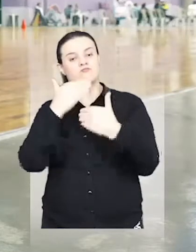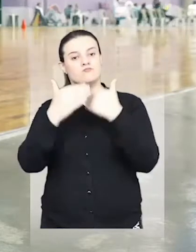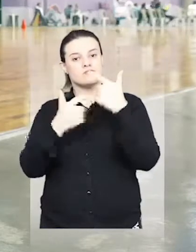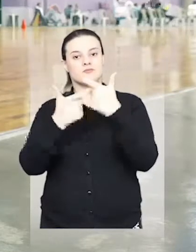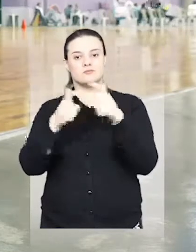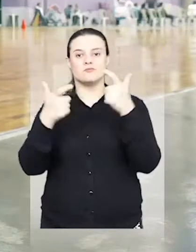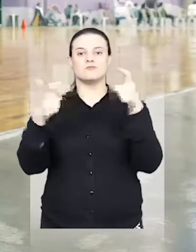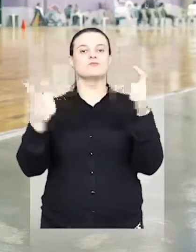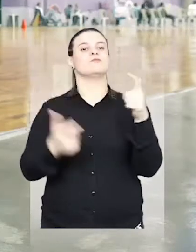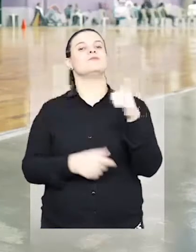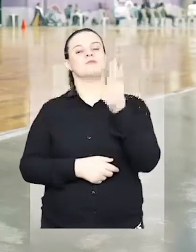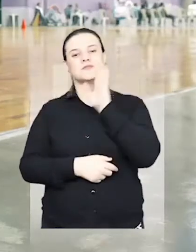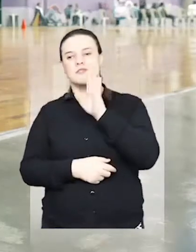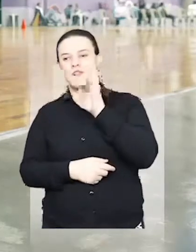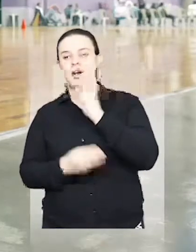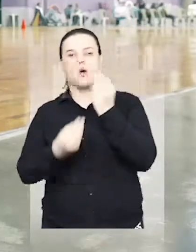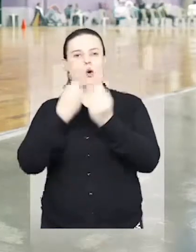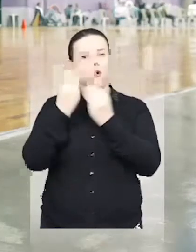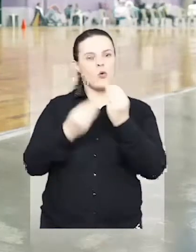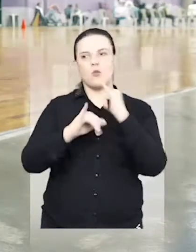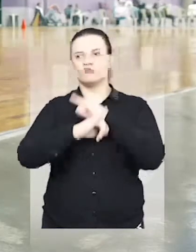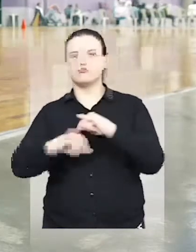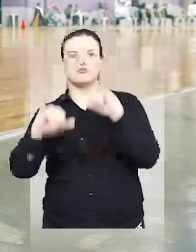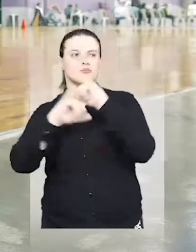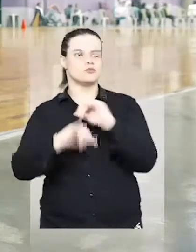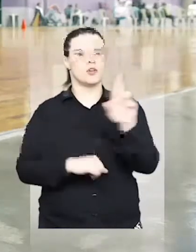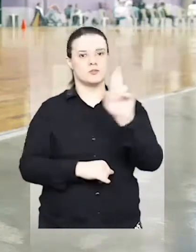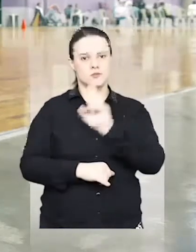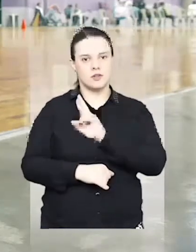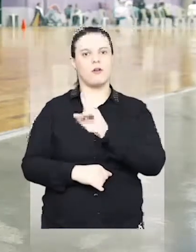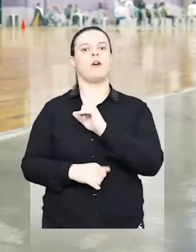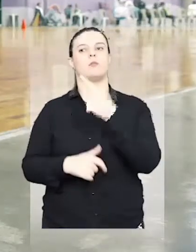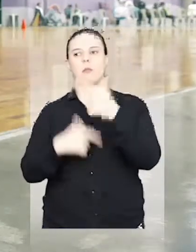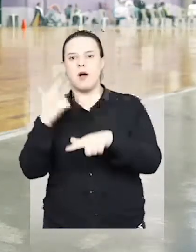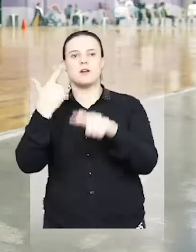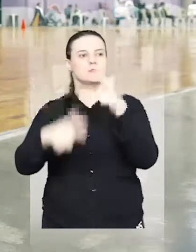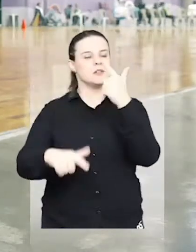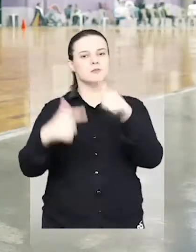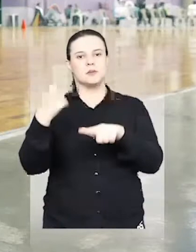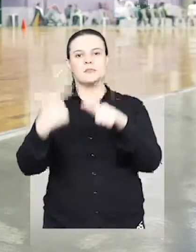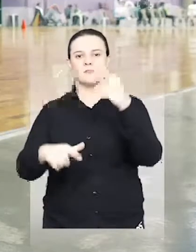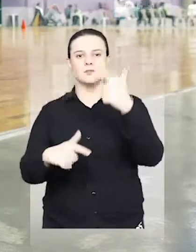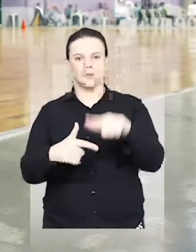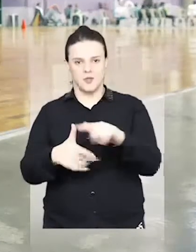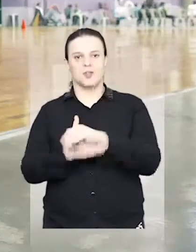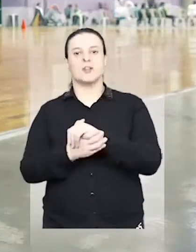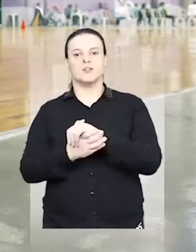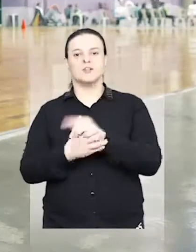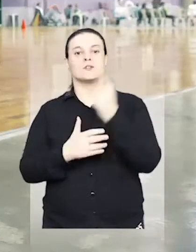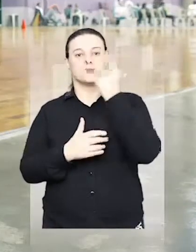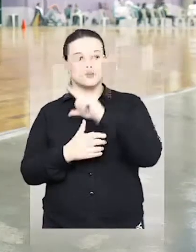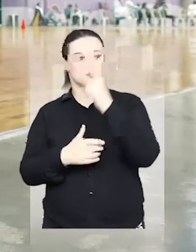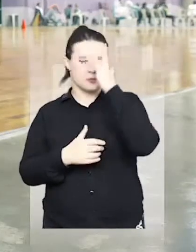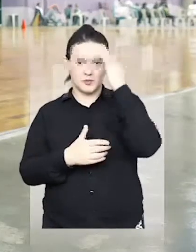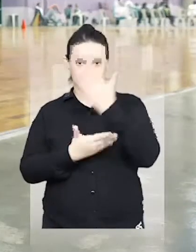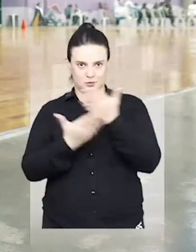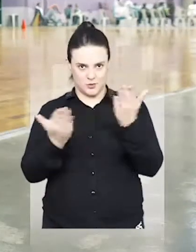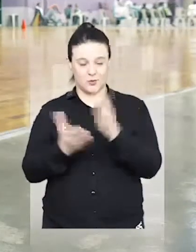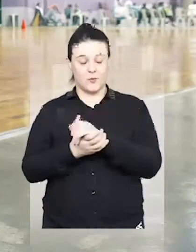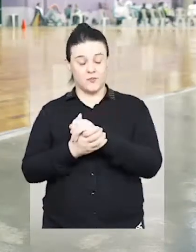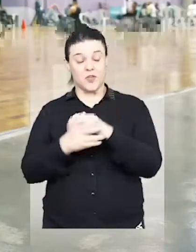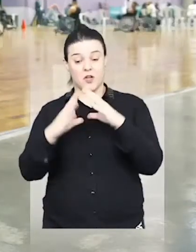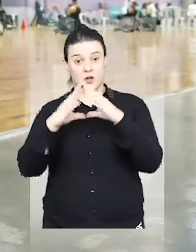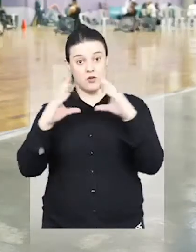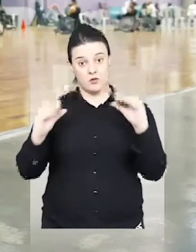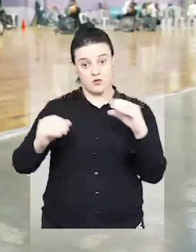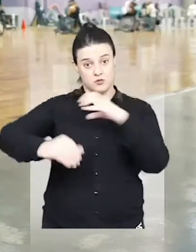bacana, assim. Questão de mídia, resultados, está aparecendo mais para as pessoas conhecerem, né?